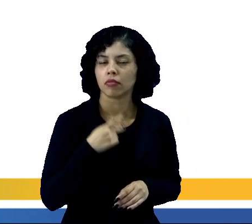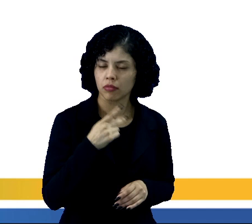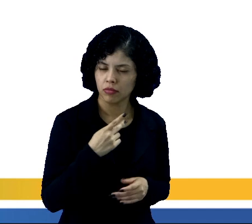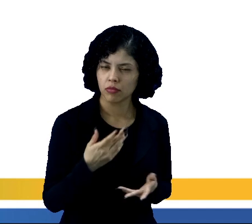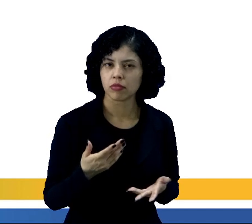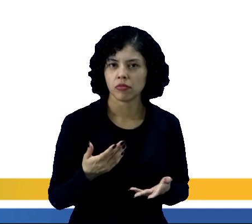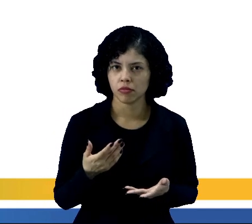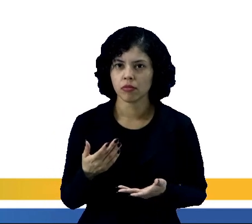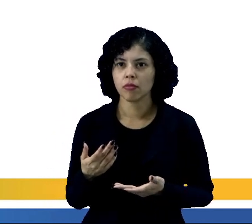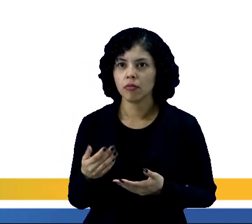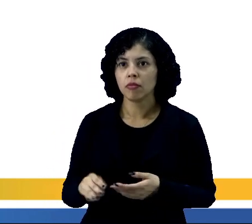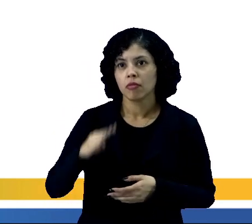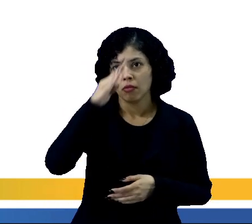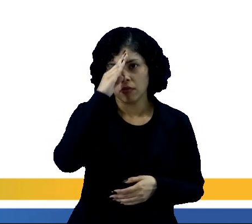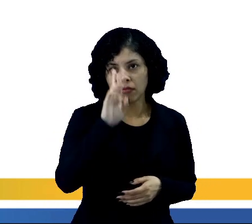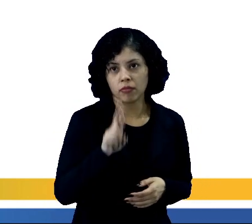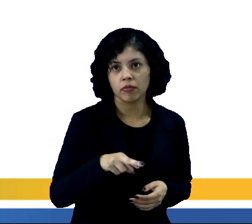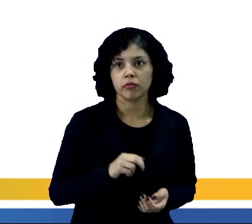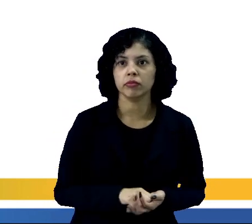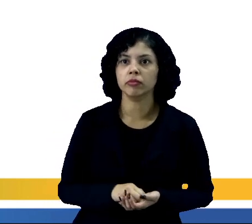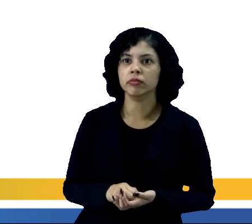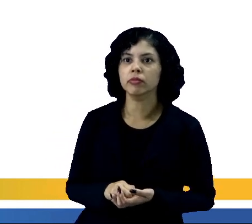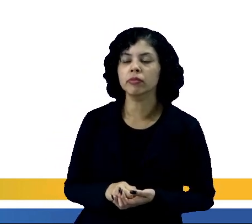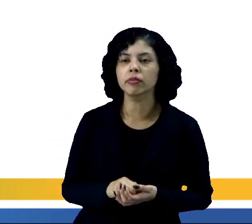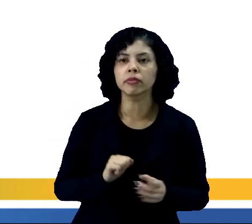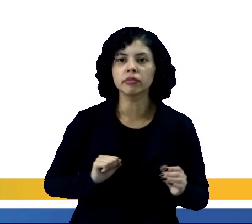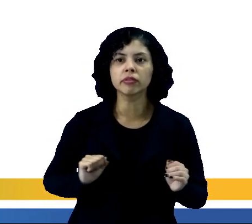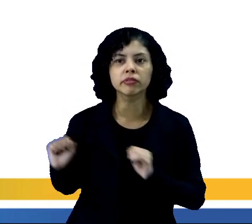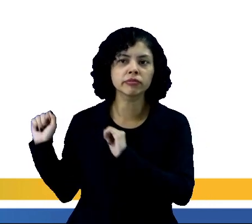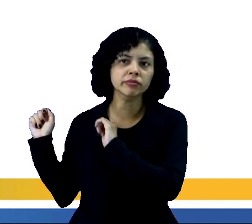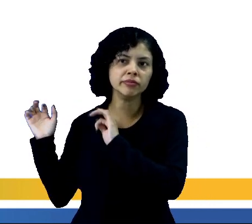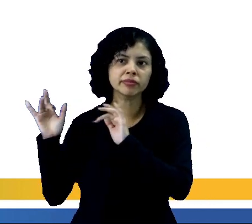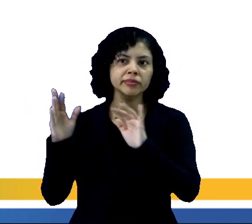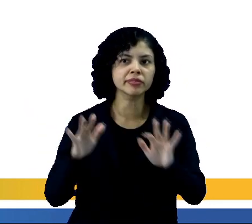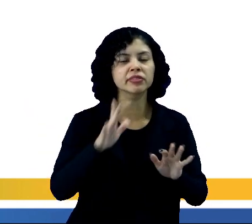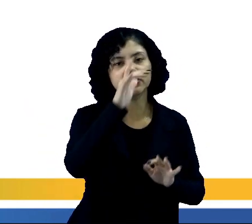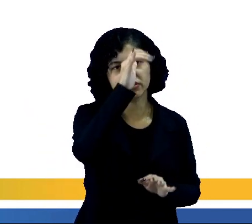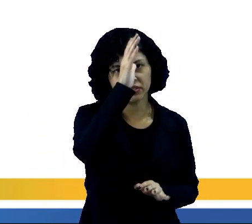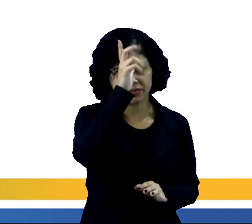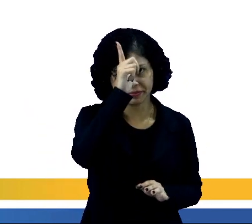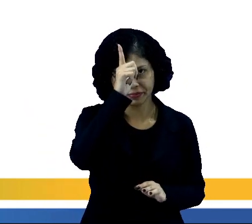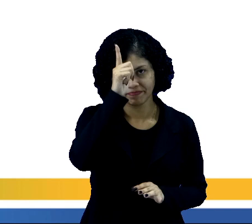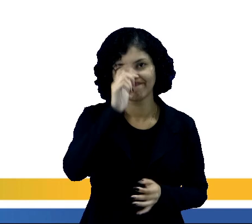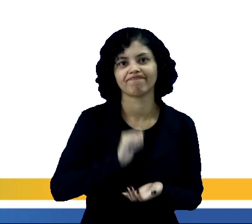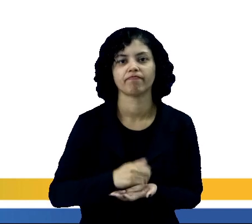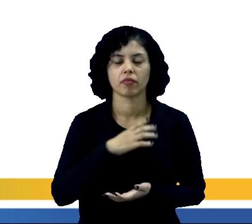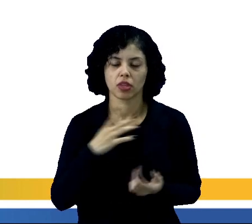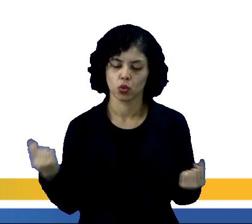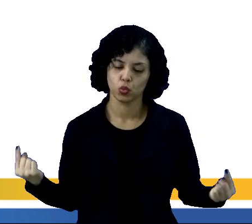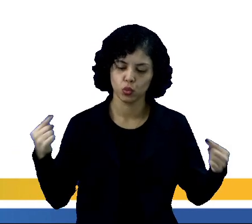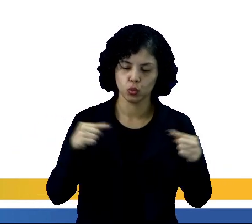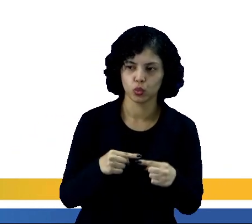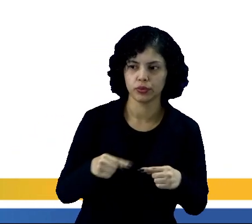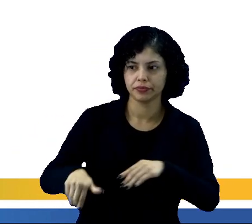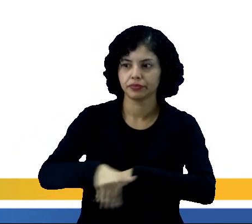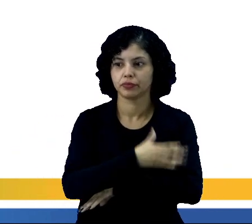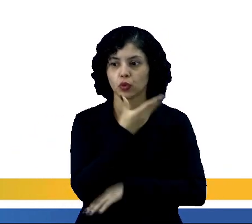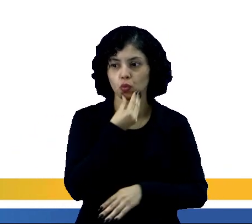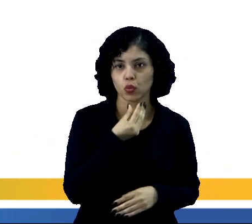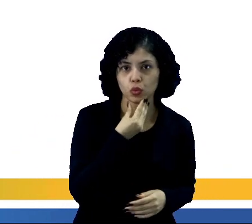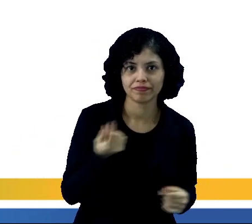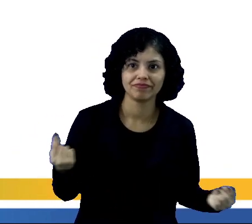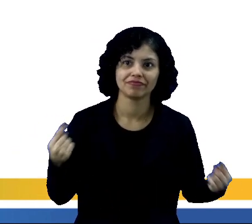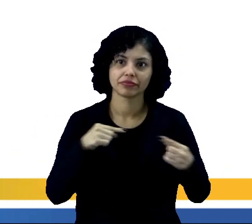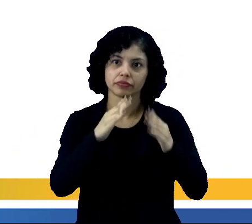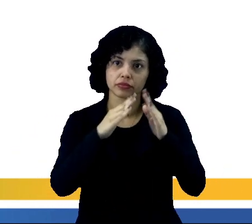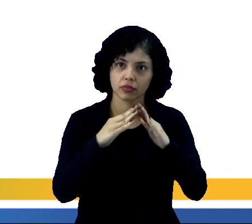subestimam o exército russo. E aí os russos cercam os alemães dentro da cidade, né? Essa batalha foi disputada rua a rua, homem a homem,